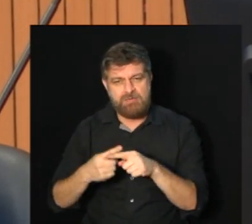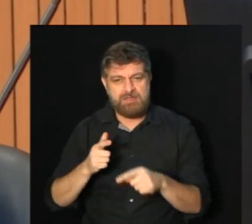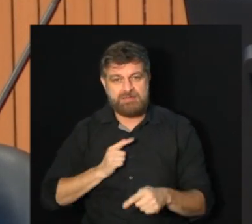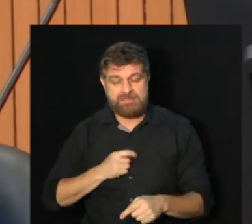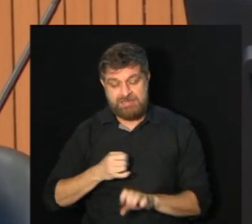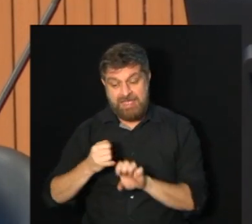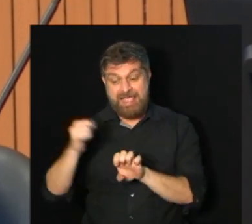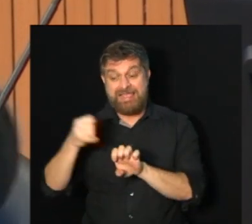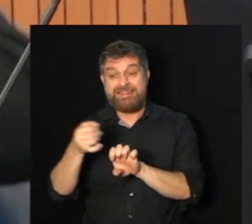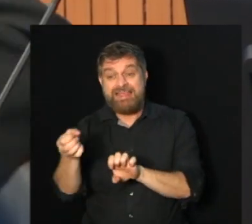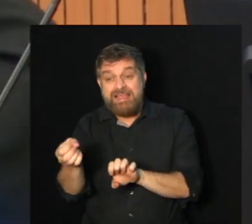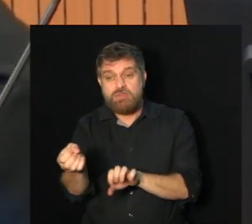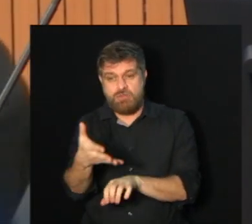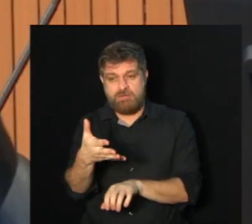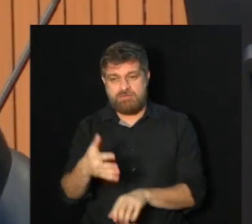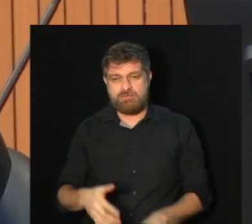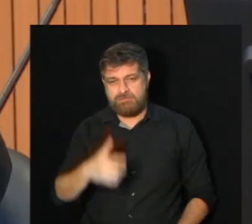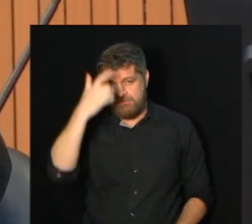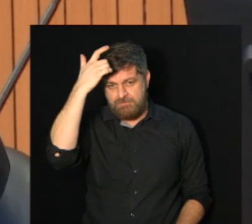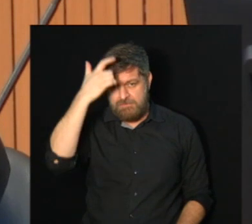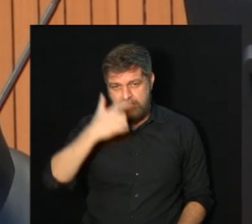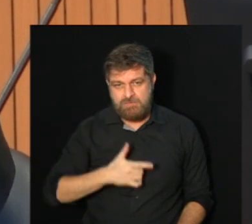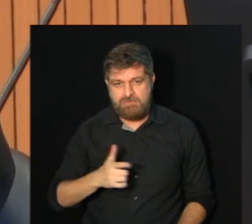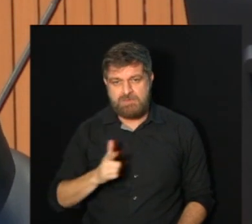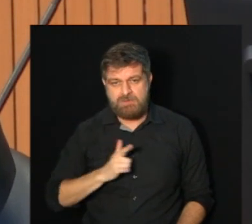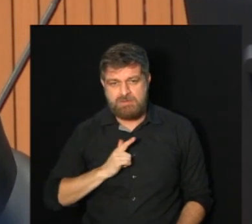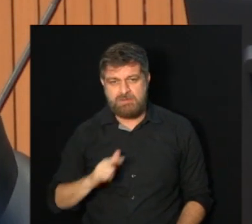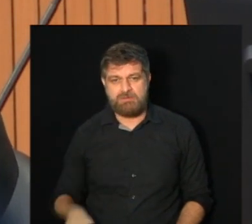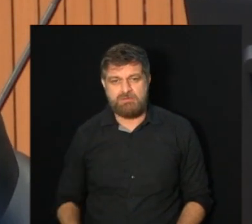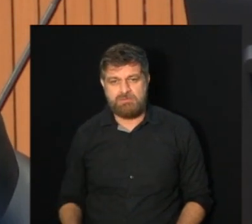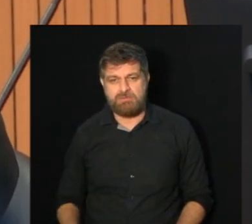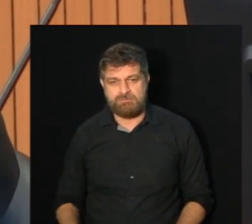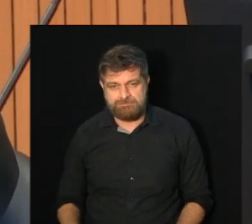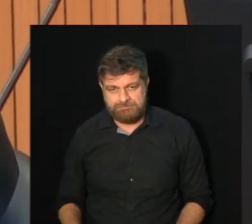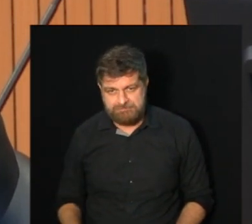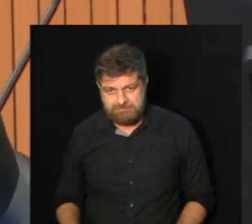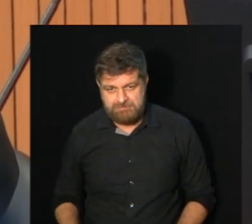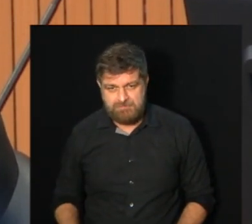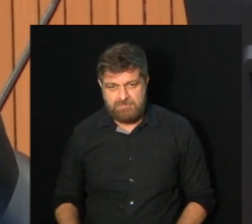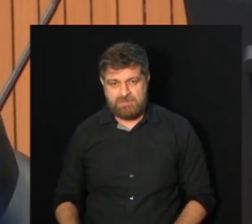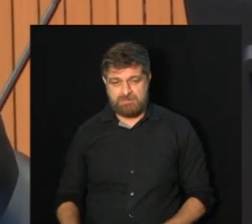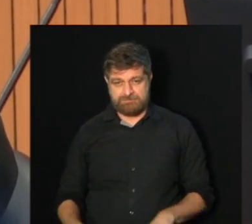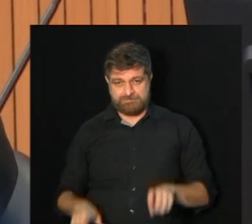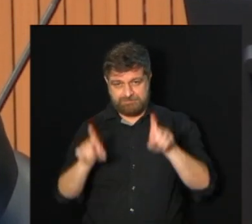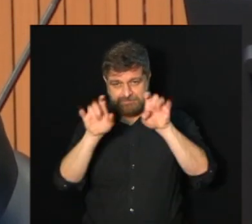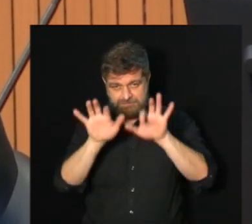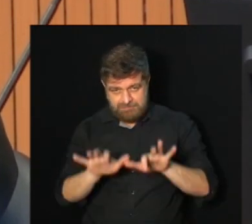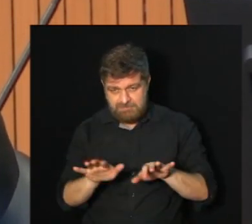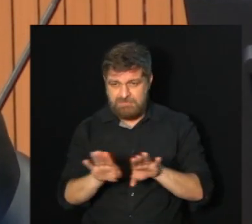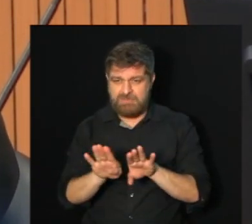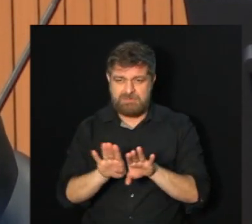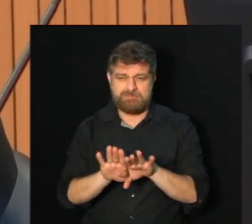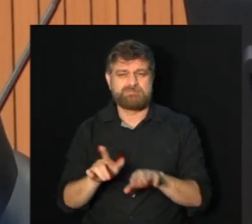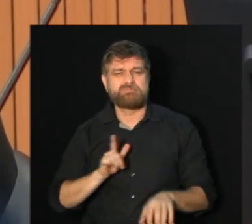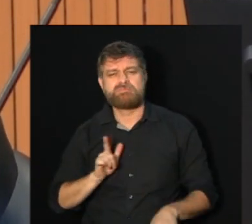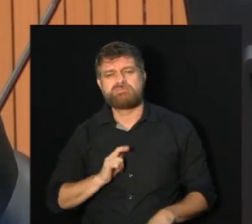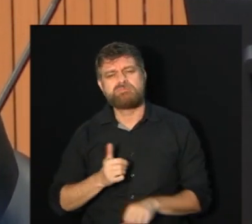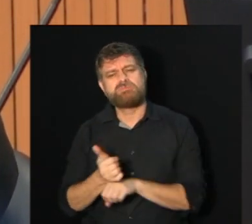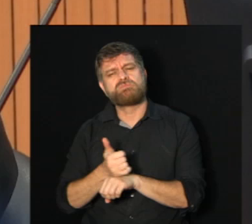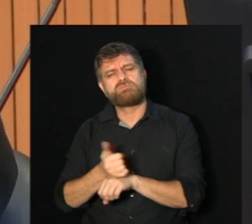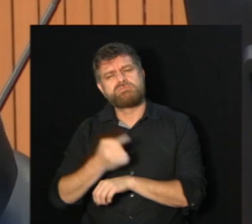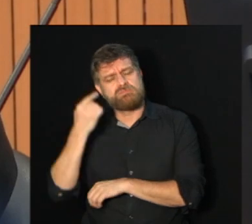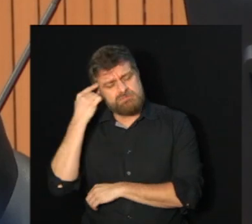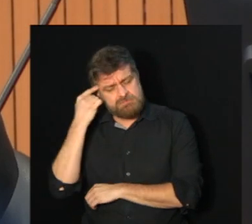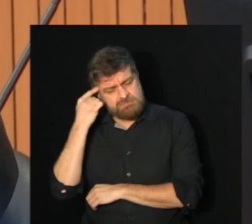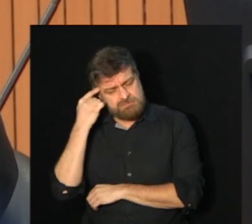inovação. Eu ando lidando muito com transformação digital, principalmente profissionalmente. Aí eu pensei o seguinte: